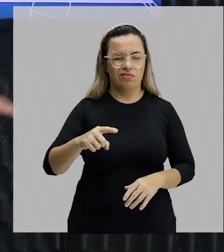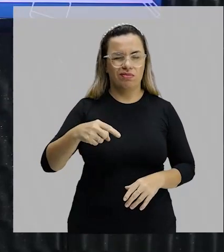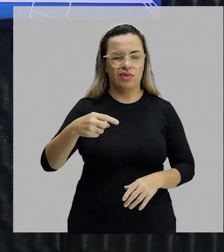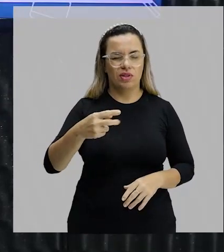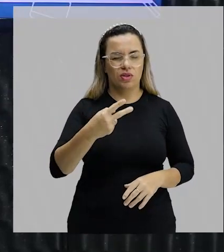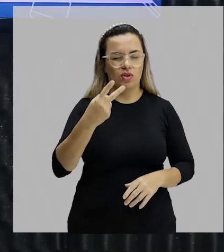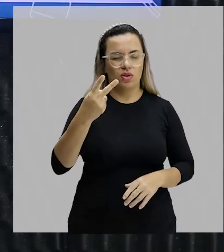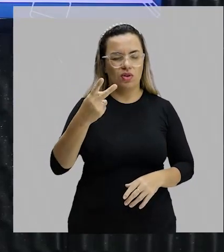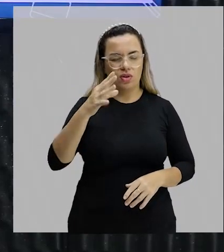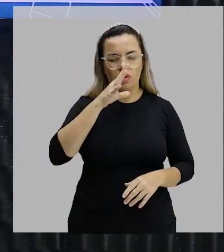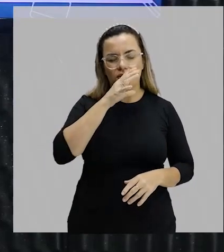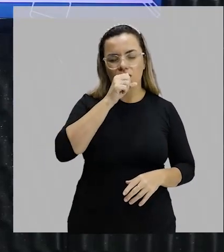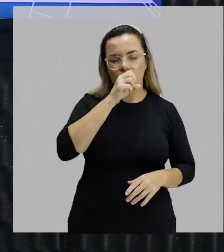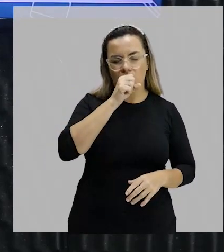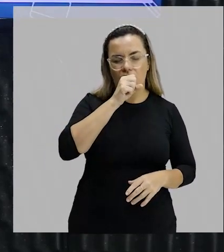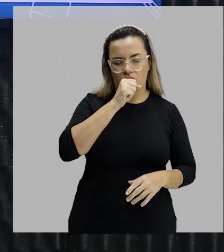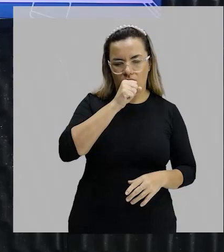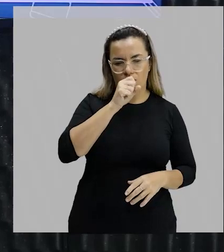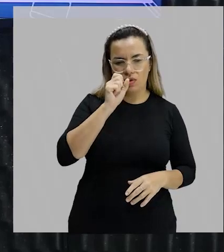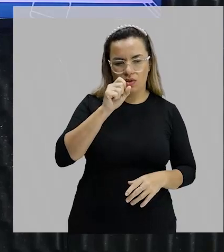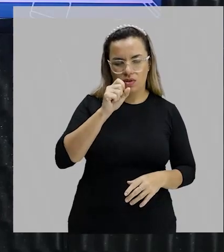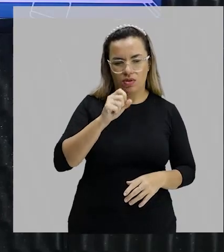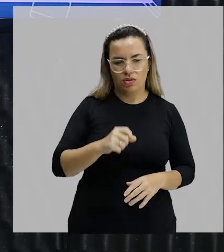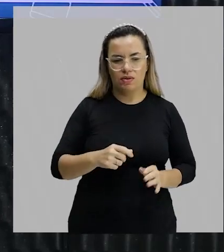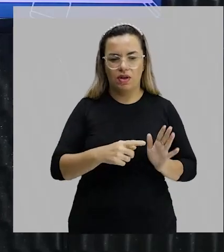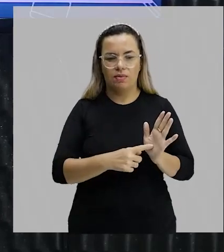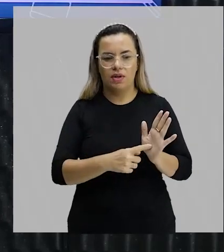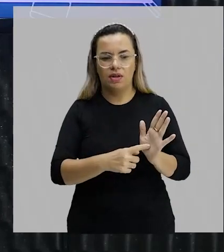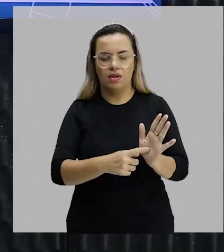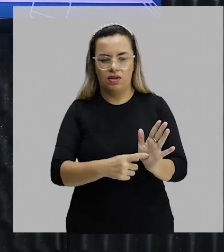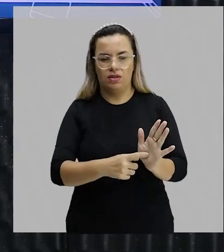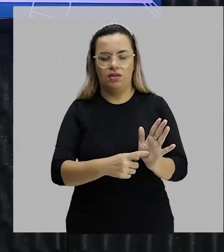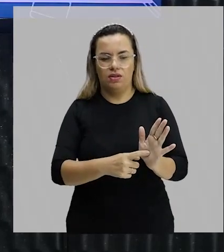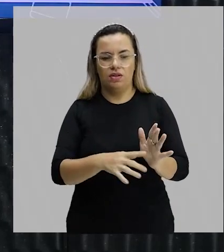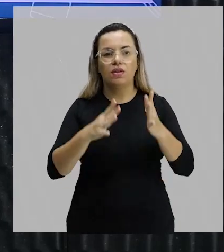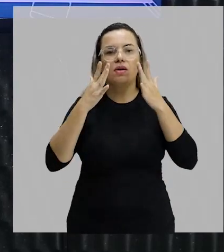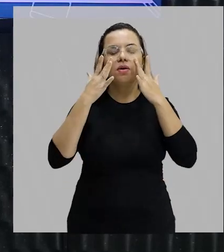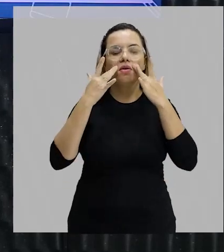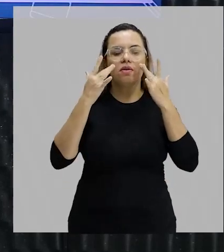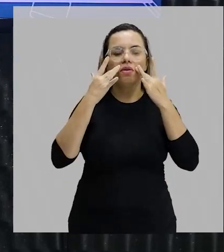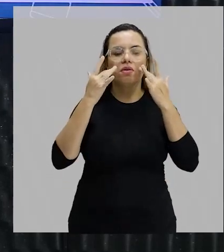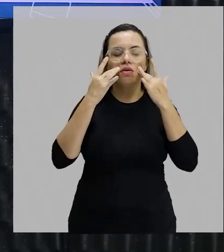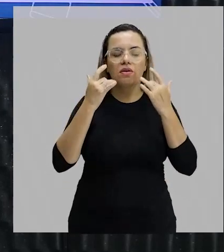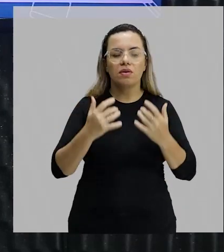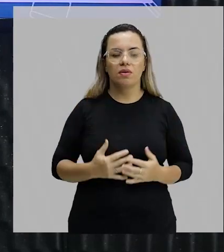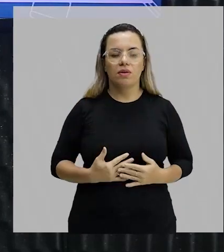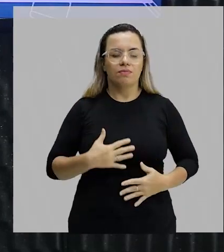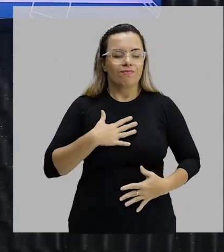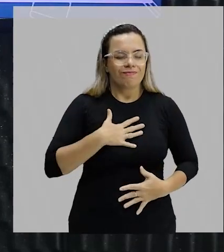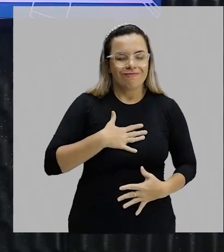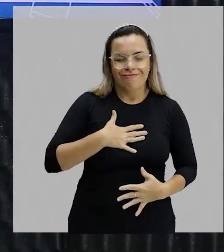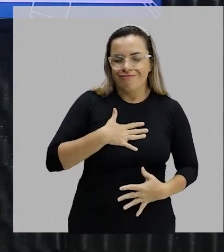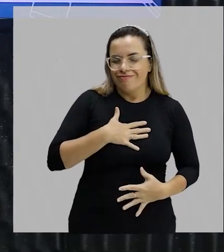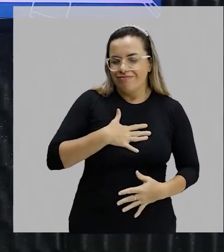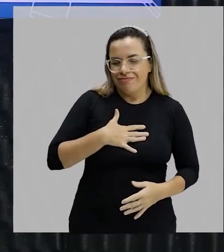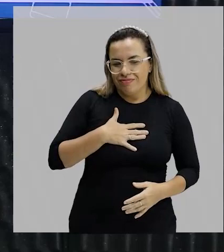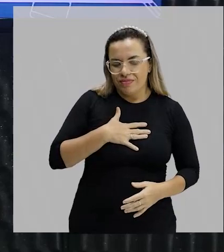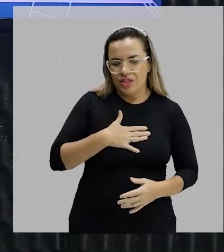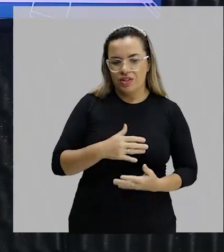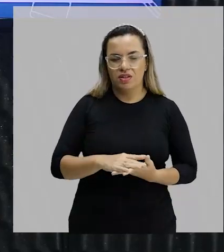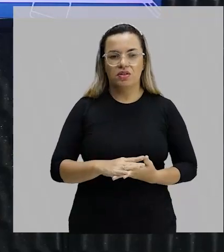espetáculo num teatro e em outro teatro aqui de São Luís, o que para a gente é revigorante. Para não sei se algum de vocês conhece todos